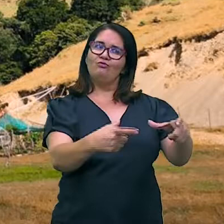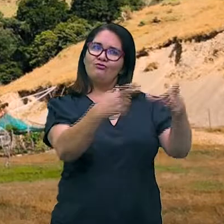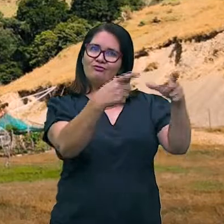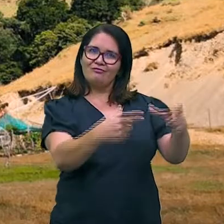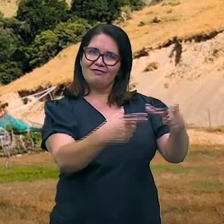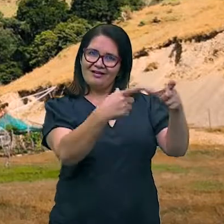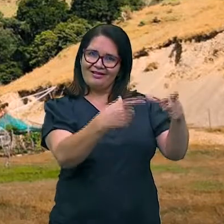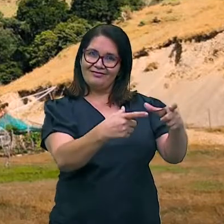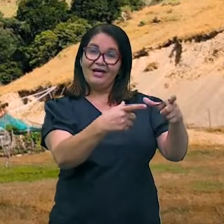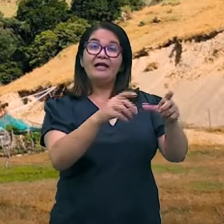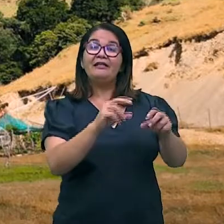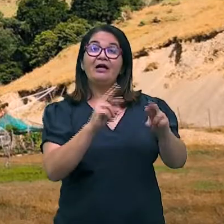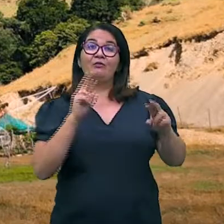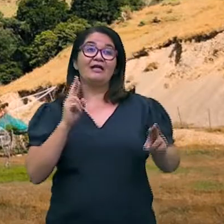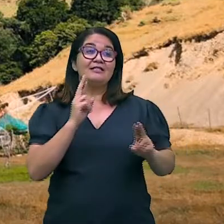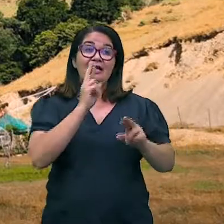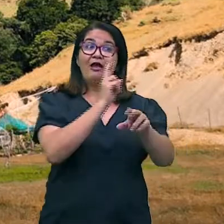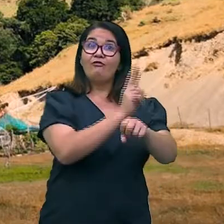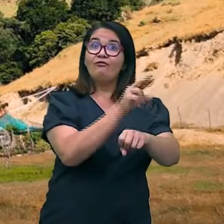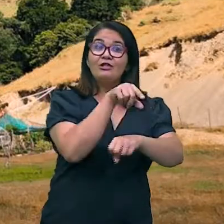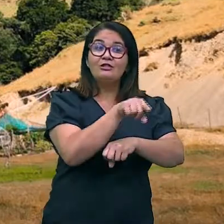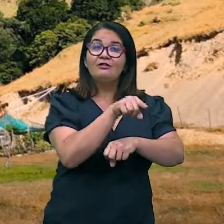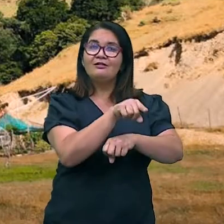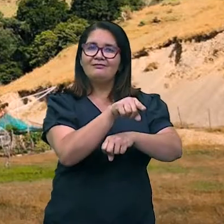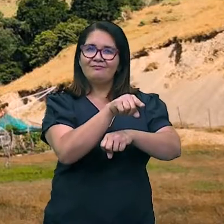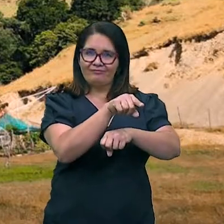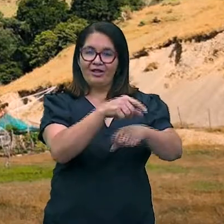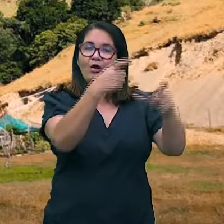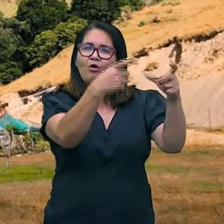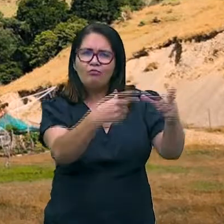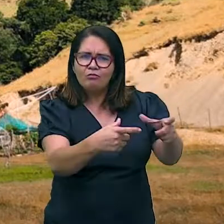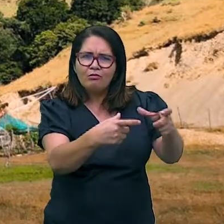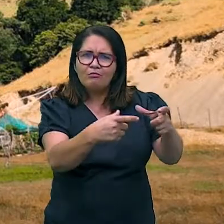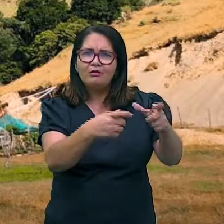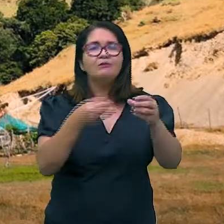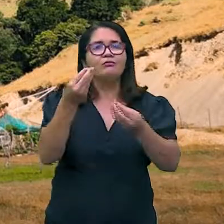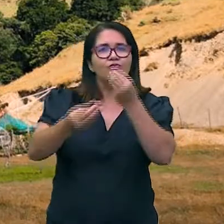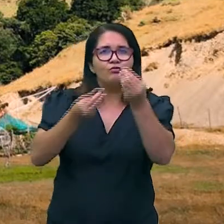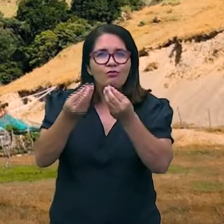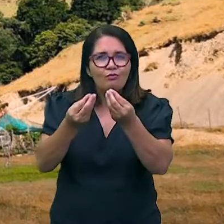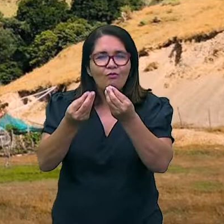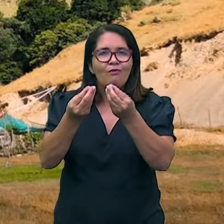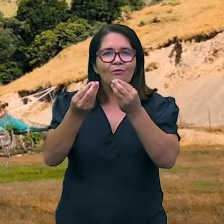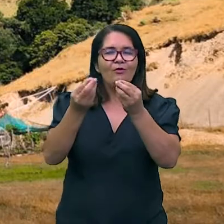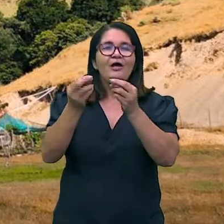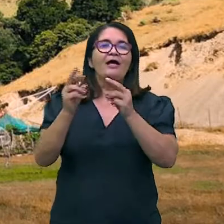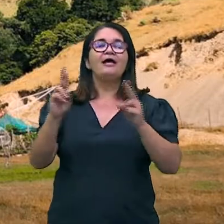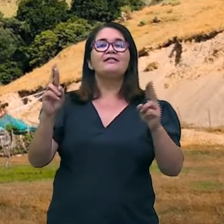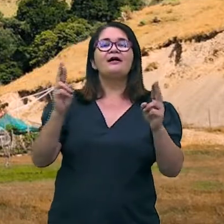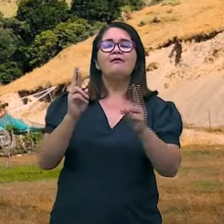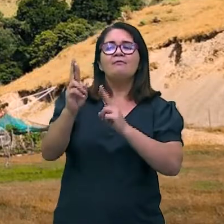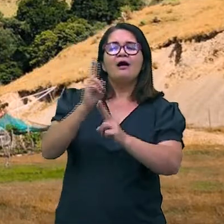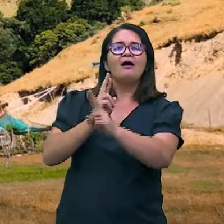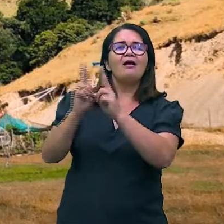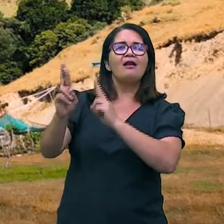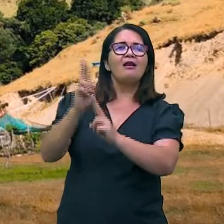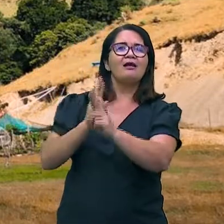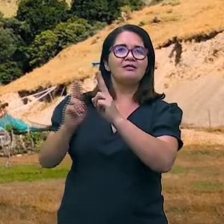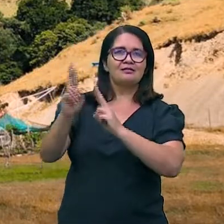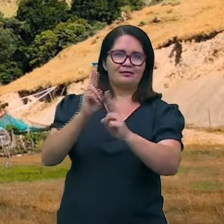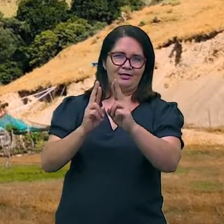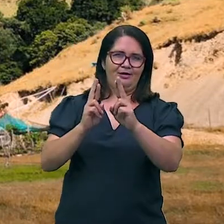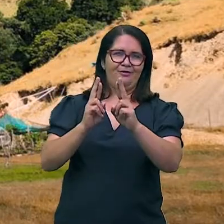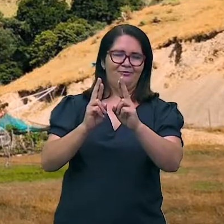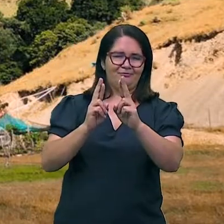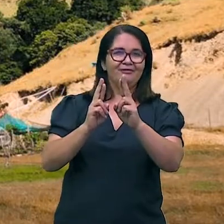única ordem sensorial são combinados entre si, envolvendo mais de um sentido do corpo humano, o que